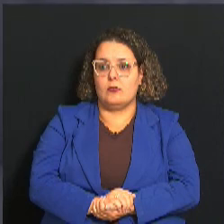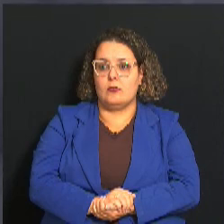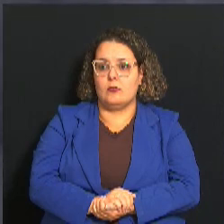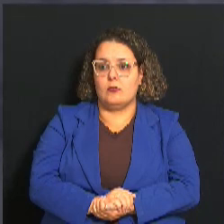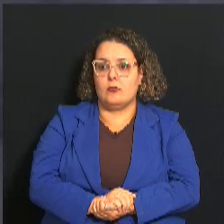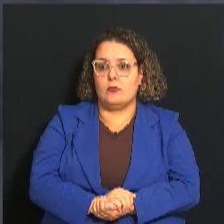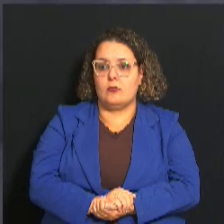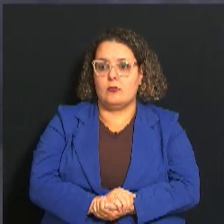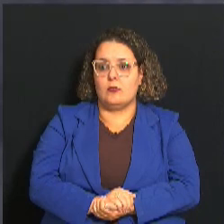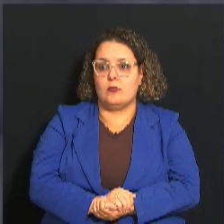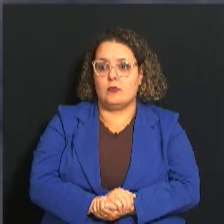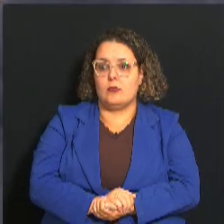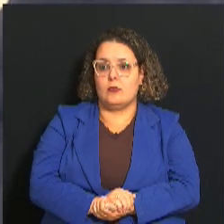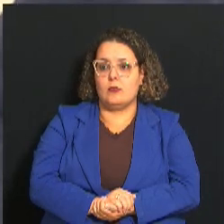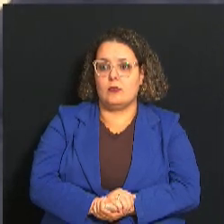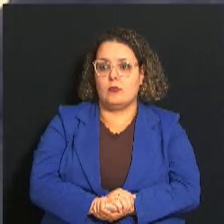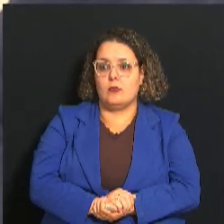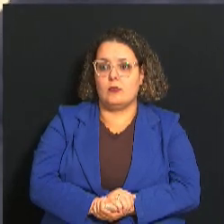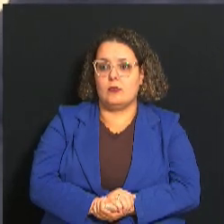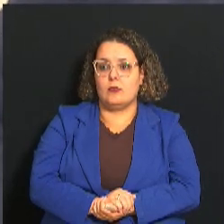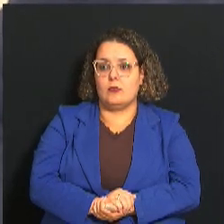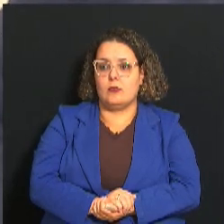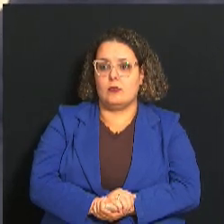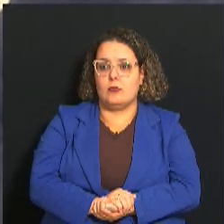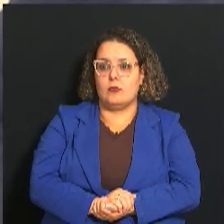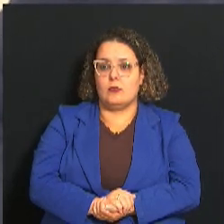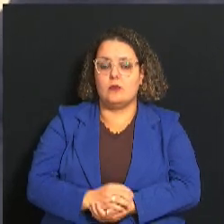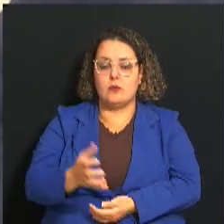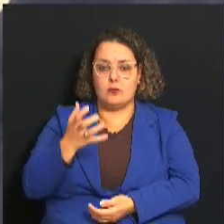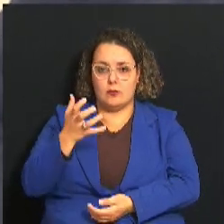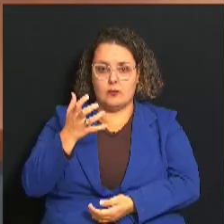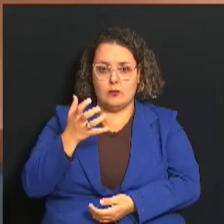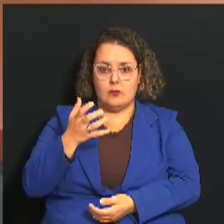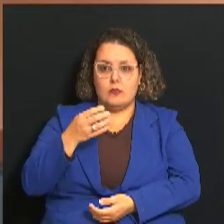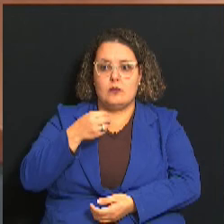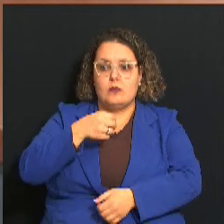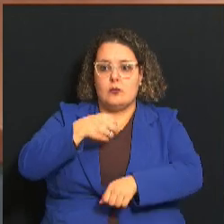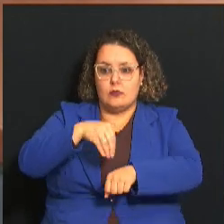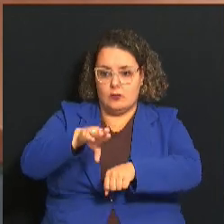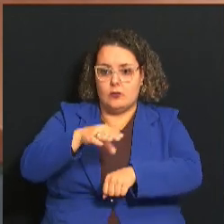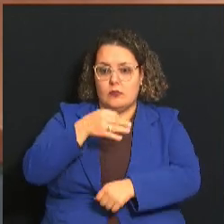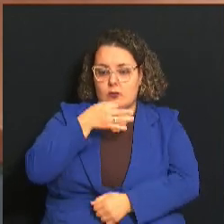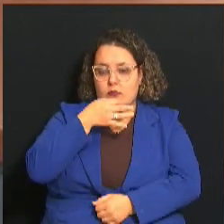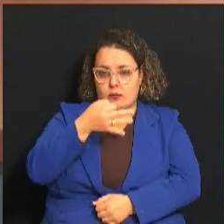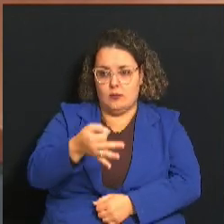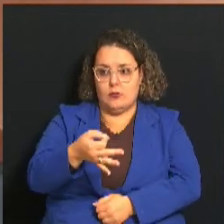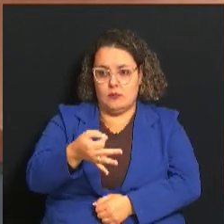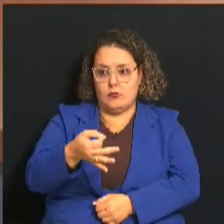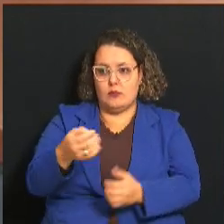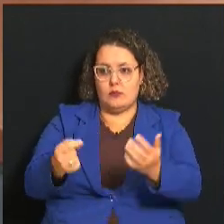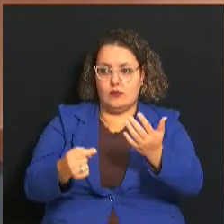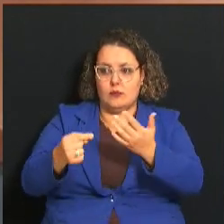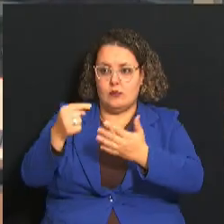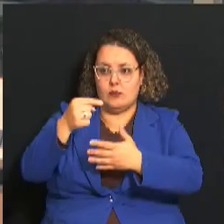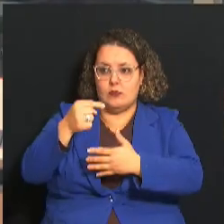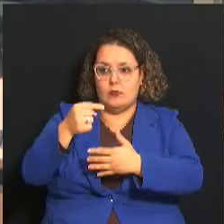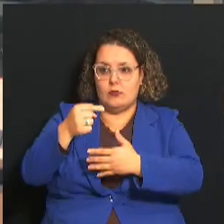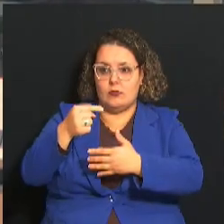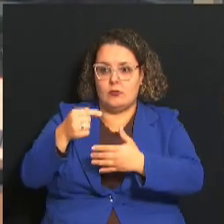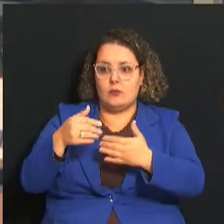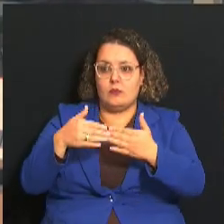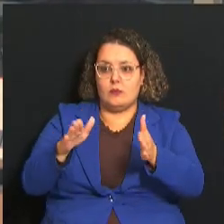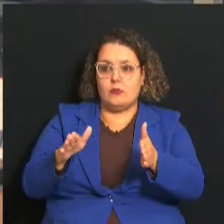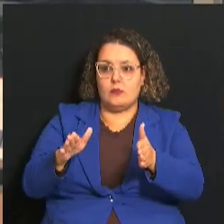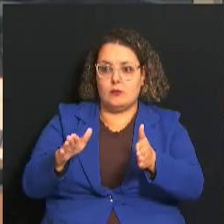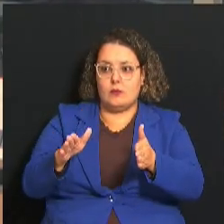o microfone. Desculpa. Vai, Valéria. Não, eu só gostaria de sugerir que alguns pontos ainda ficaram em abertos